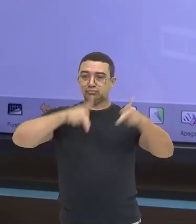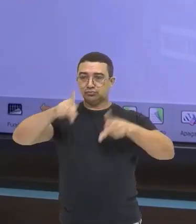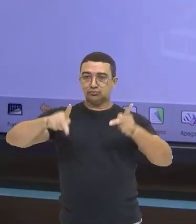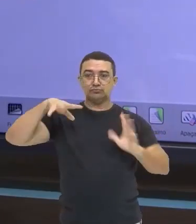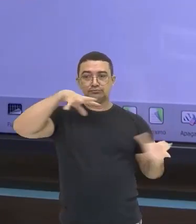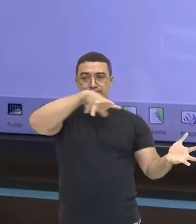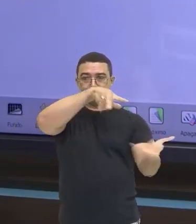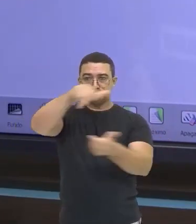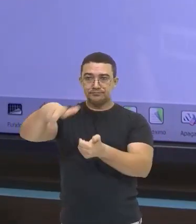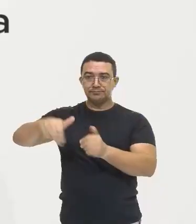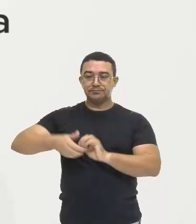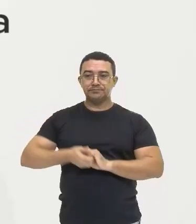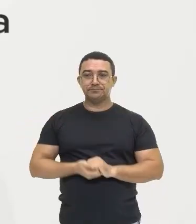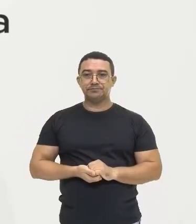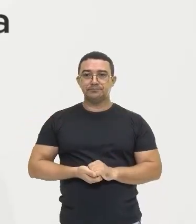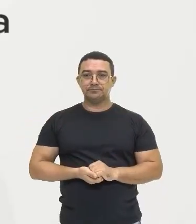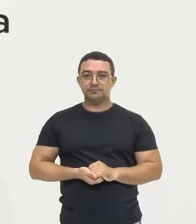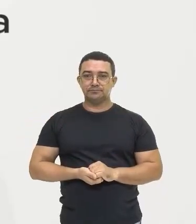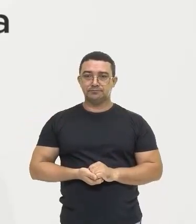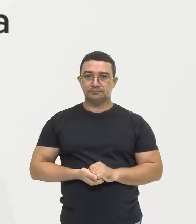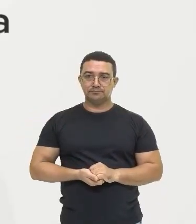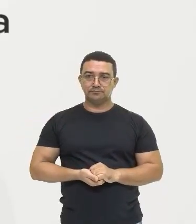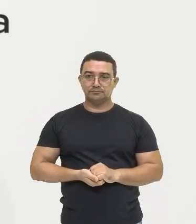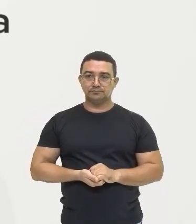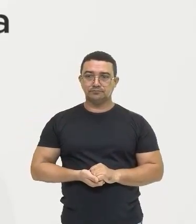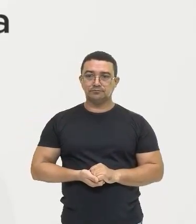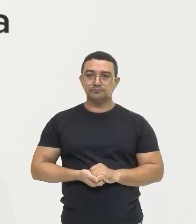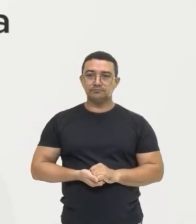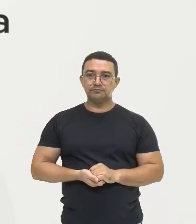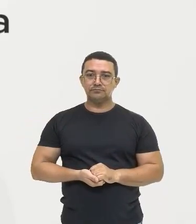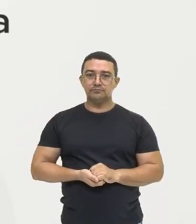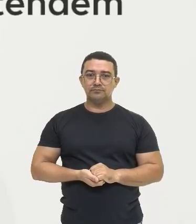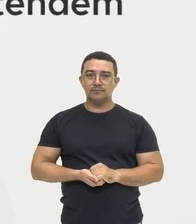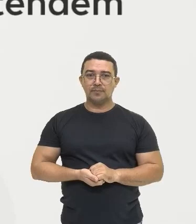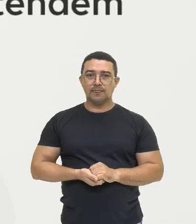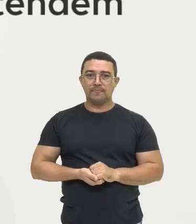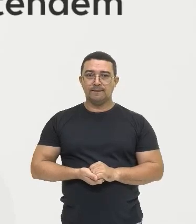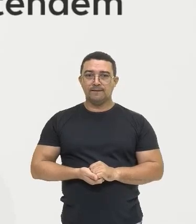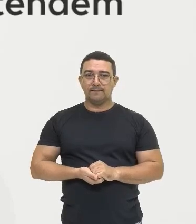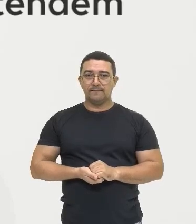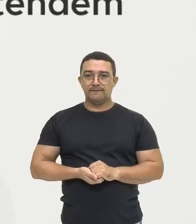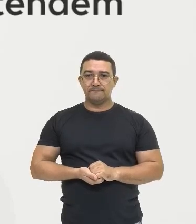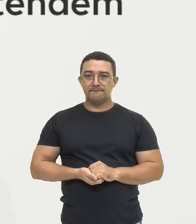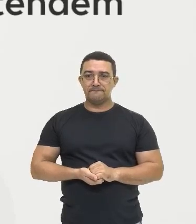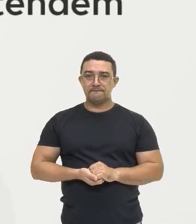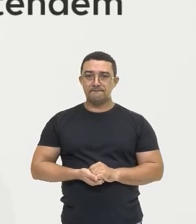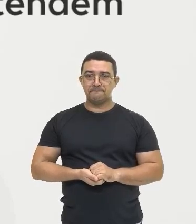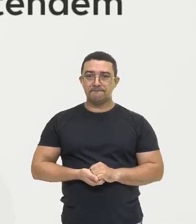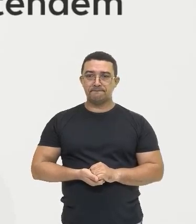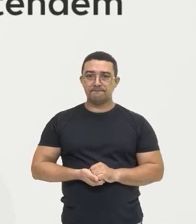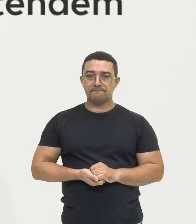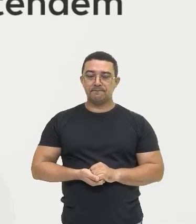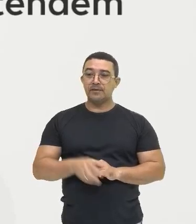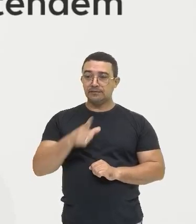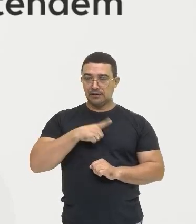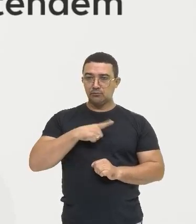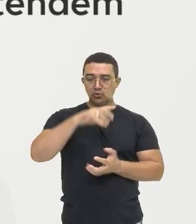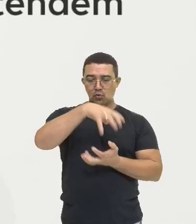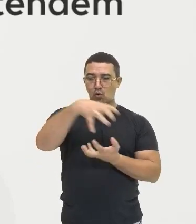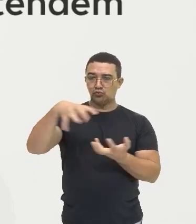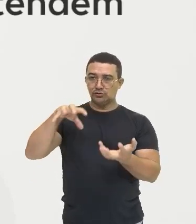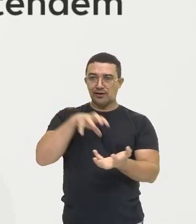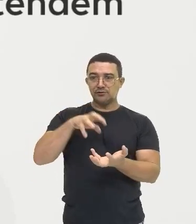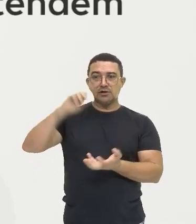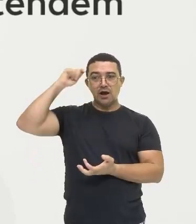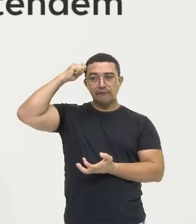por continente. Olha só, a gente tem aqui o continente africano, que é o que mais vai